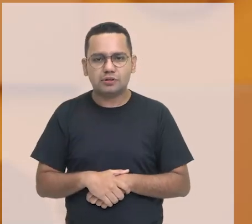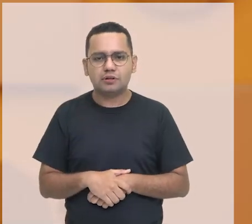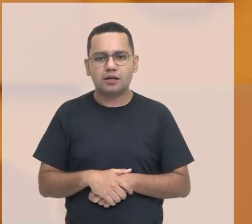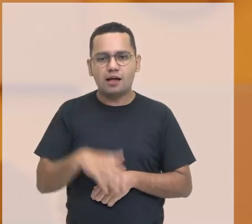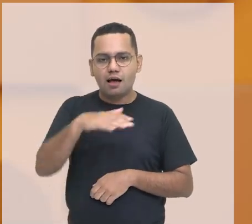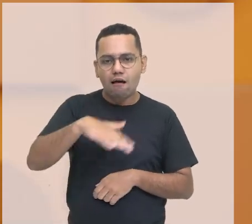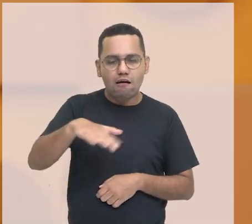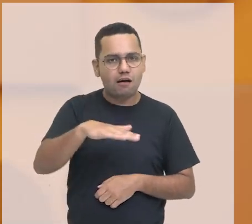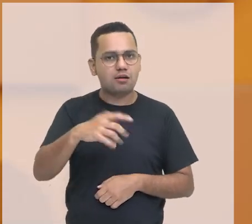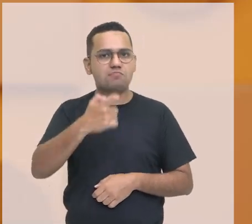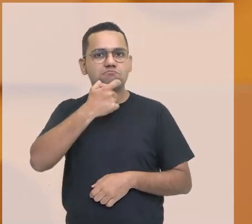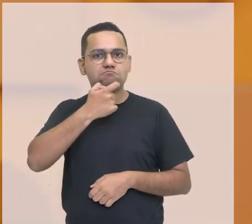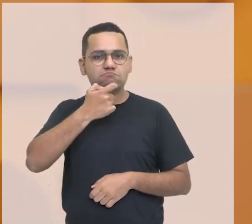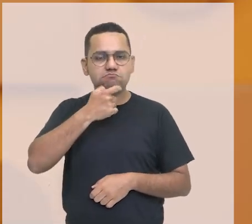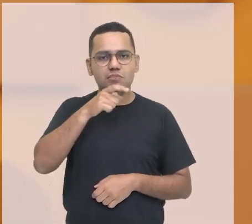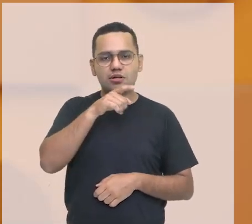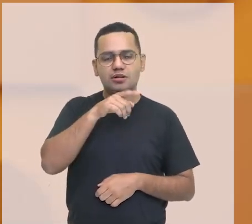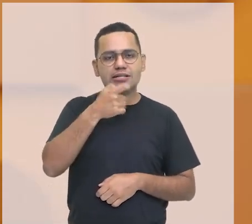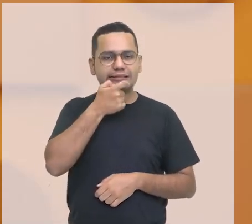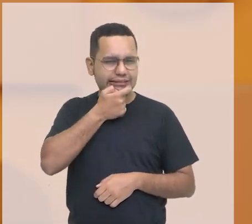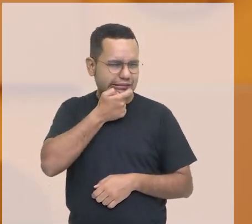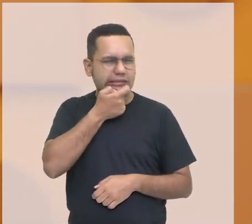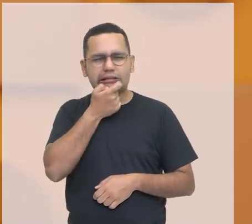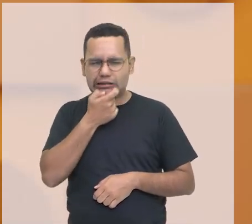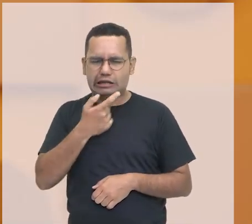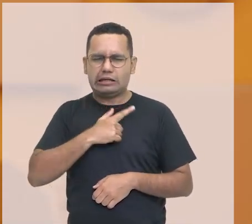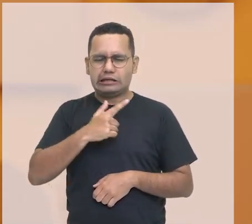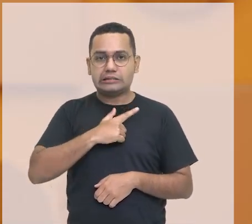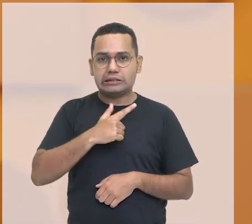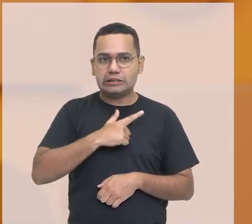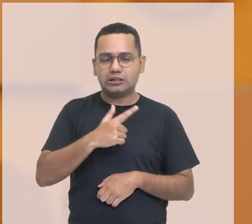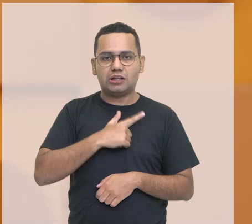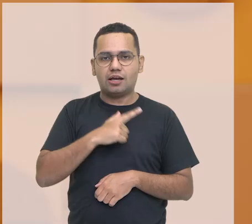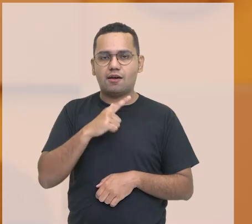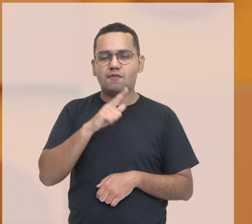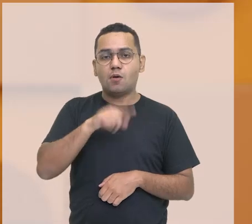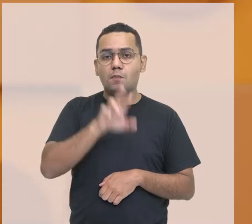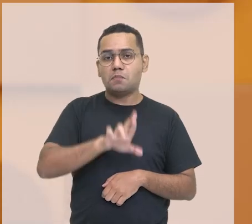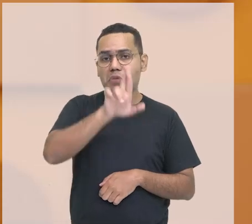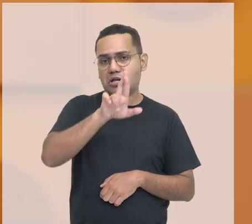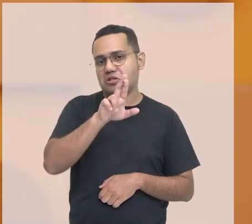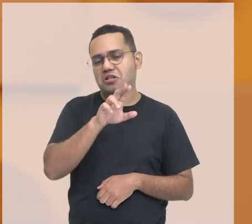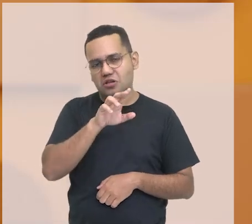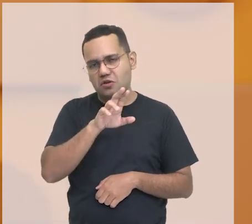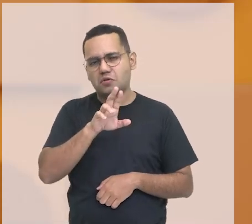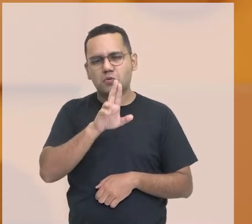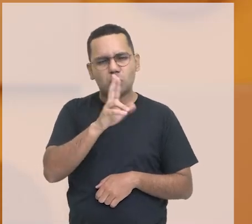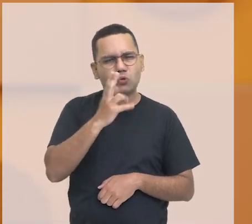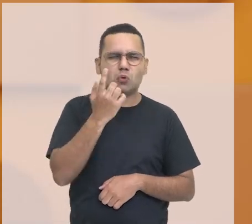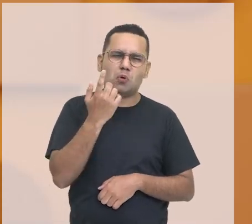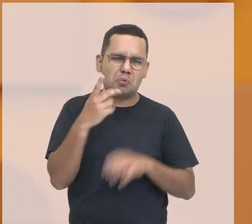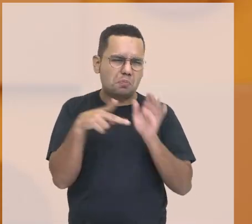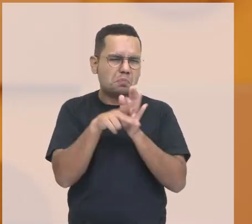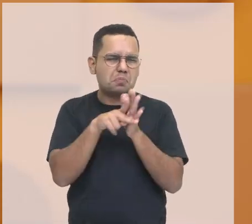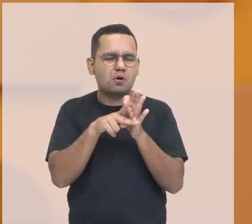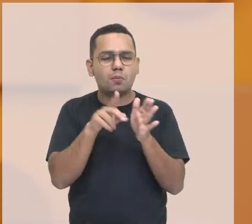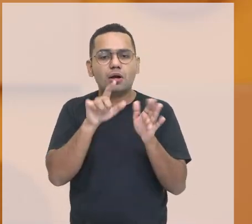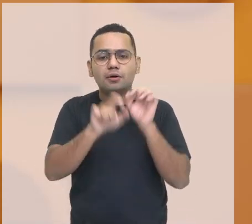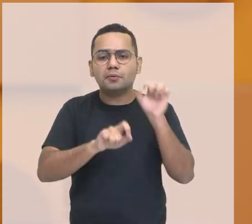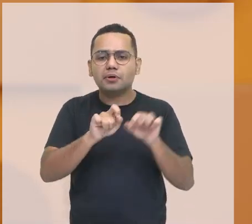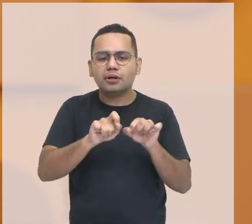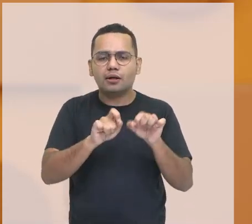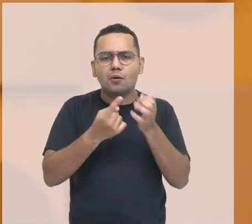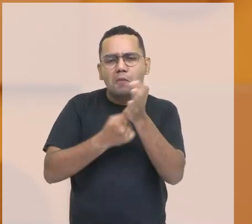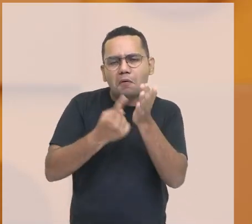britânico, capitaneado ali pelo primeiro-ministro Chamberlain, pregava ali o sistema, uma política de apaziguamento,